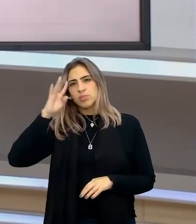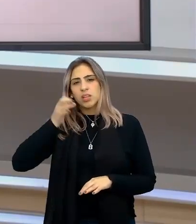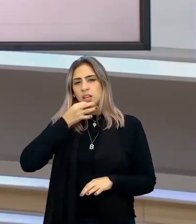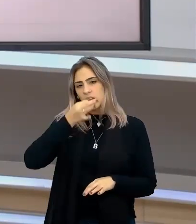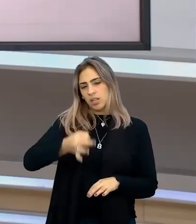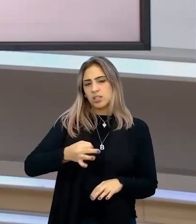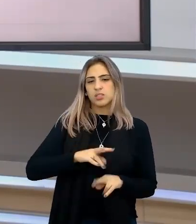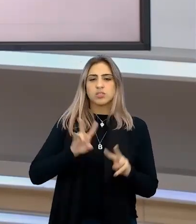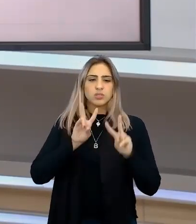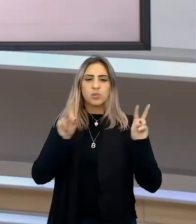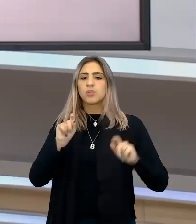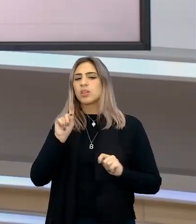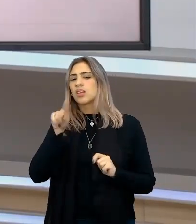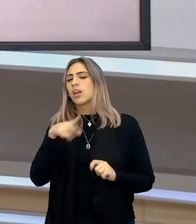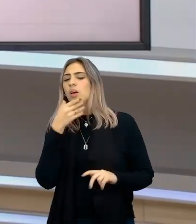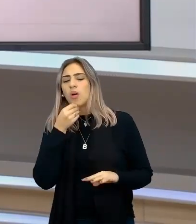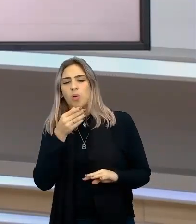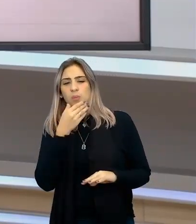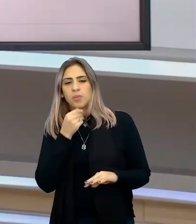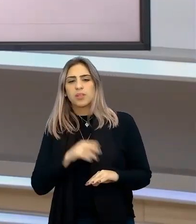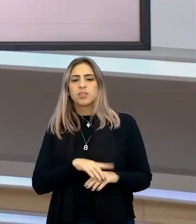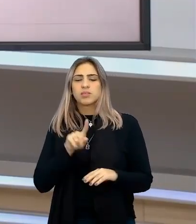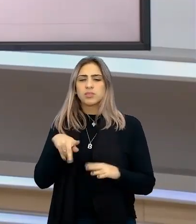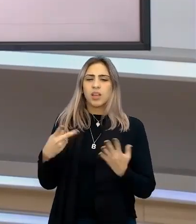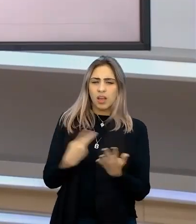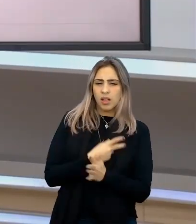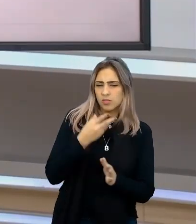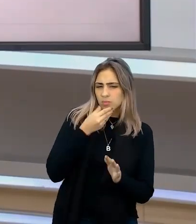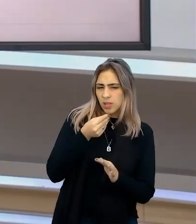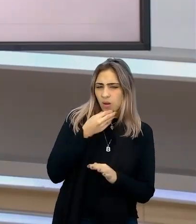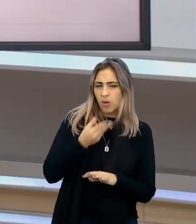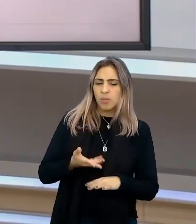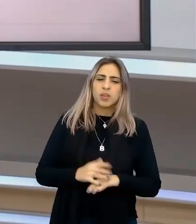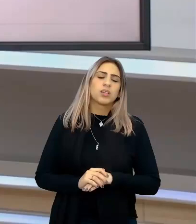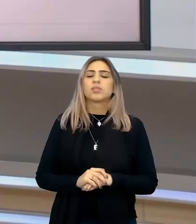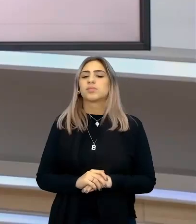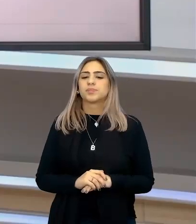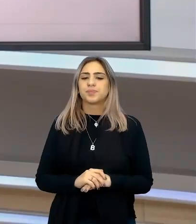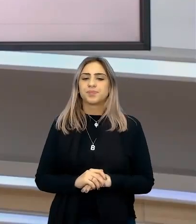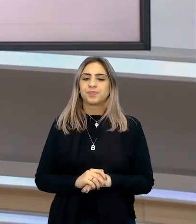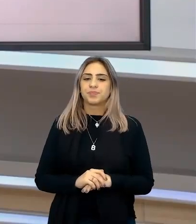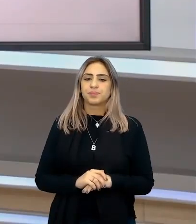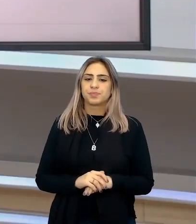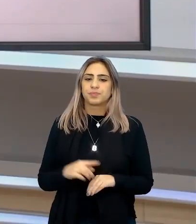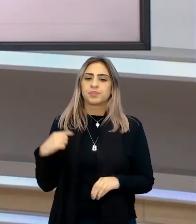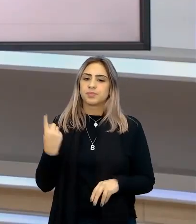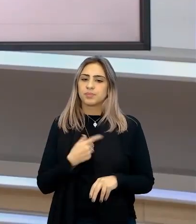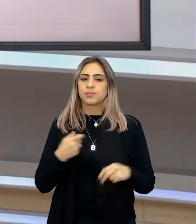crítica sobre o que é ser homem. Será que para ser homem a gente precisa